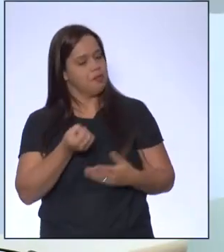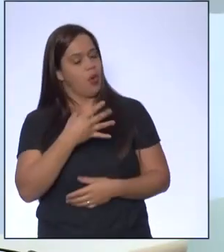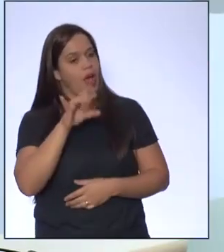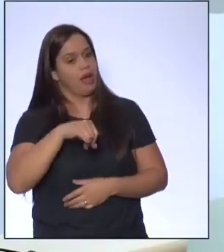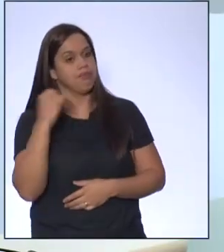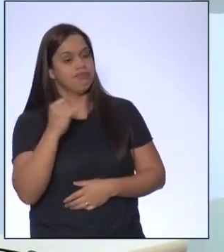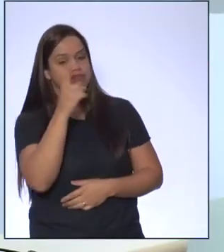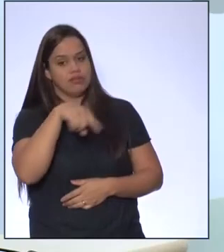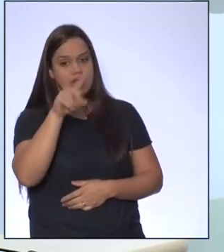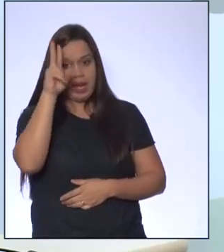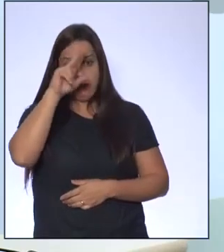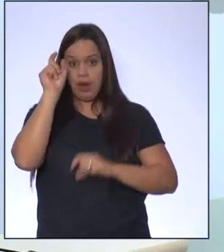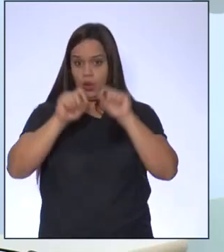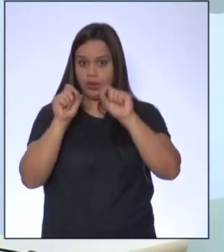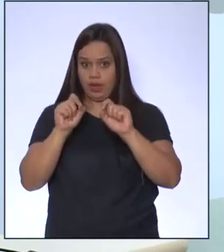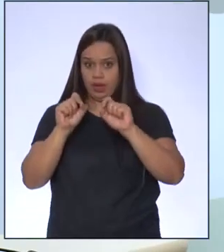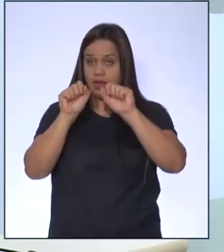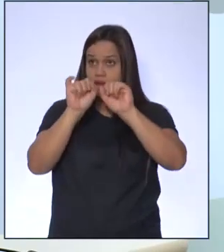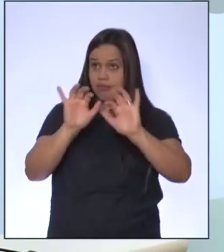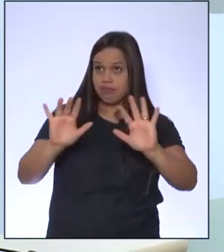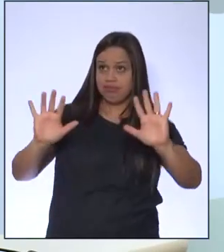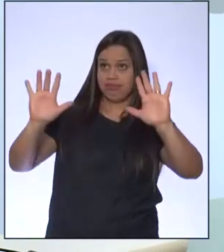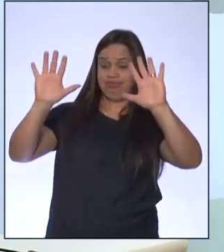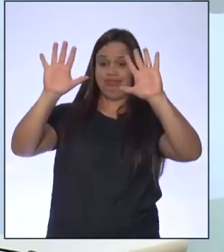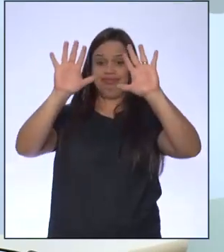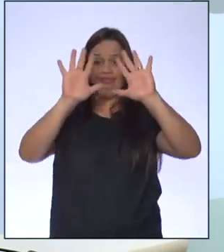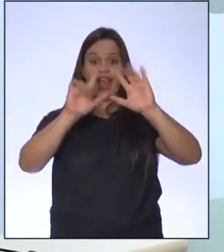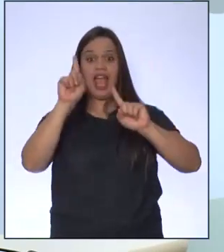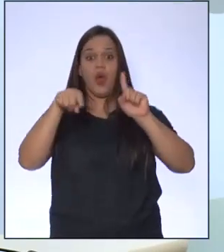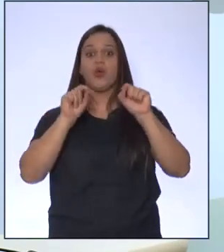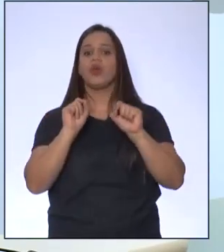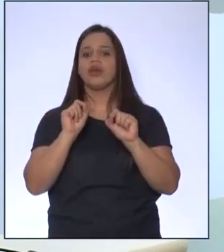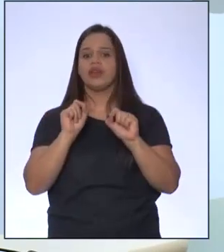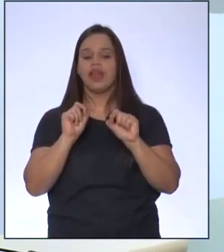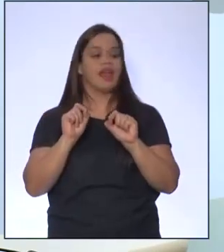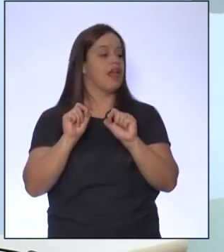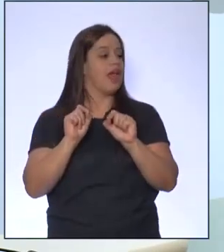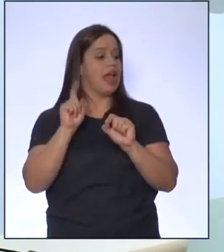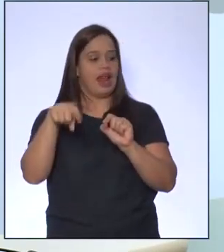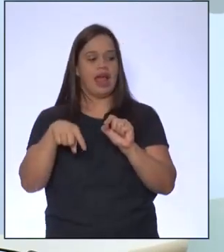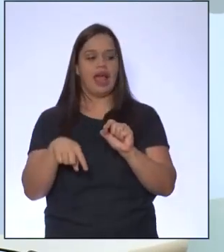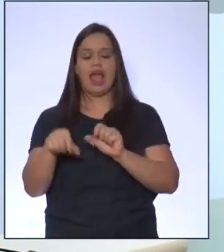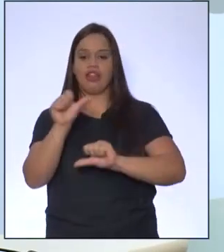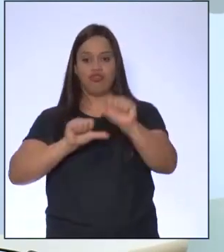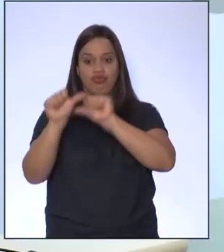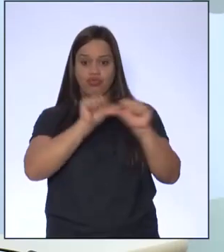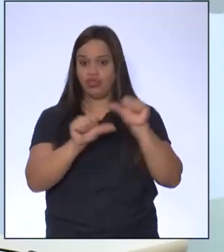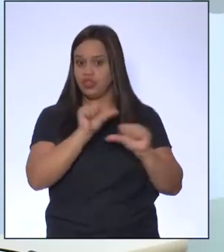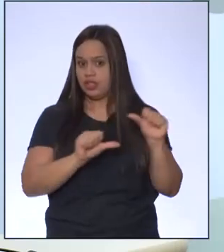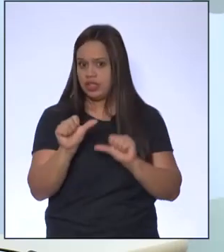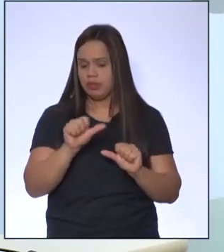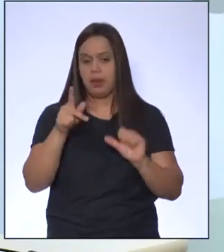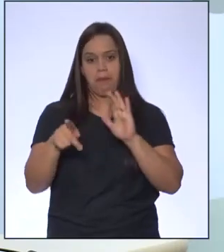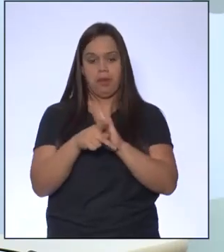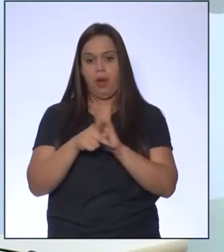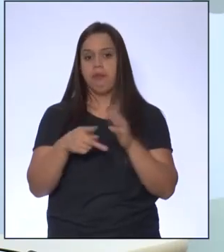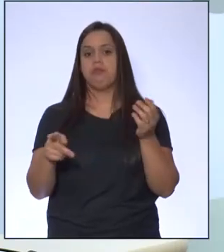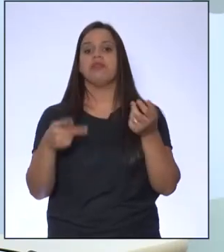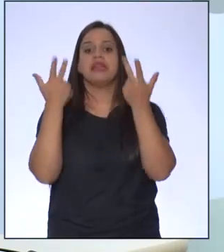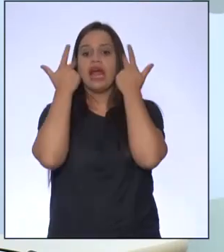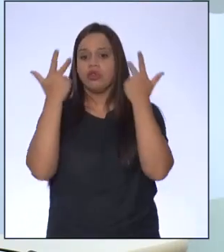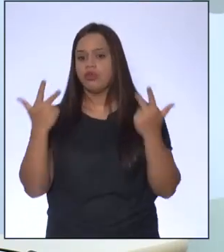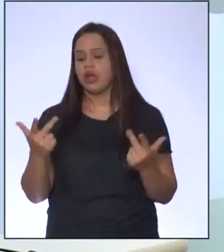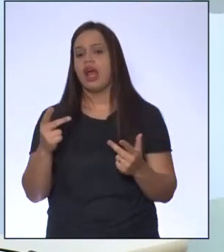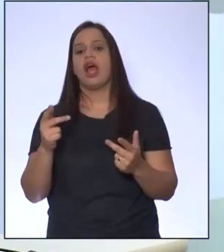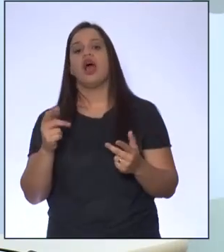nessa manhã, que a paisagem ela é dinâmica, né? Seja uma paisagem natural, uma paisagem